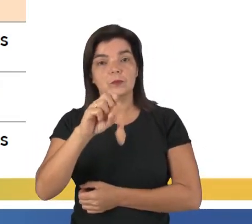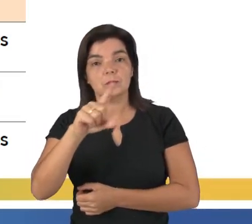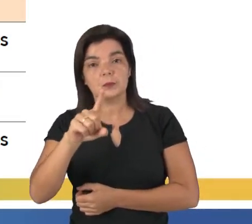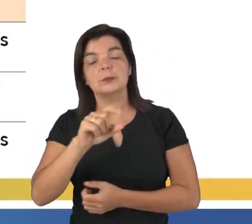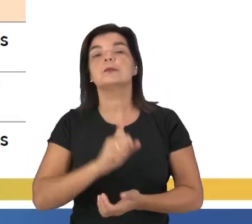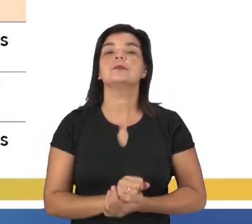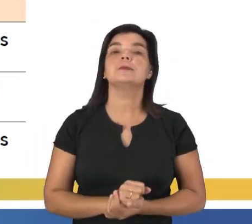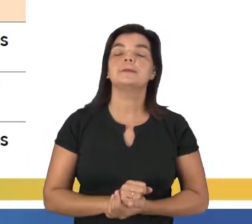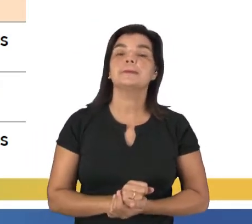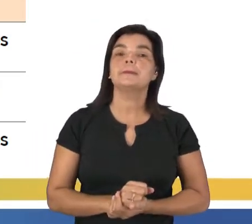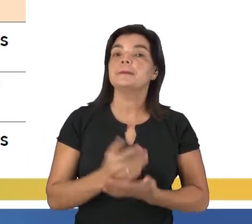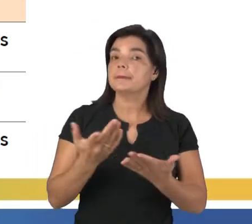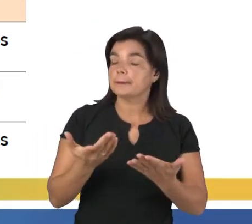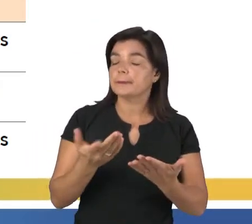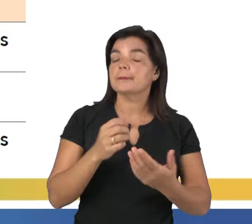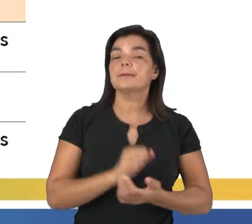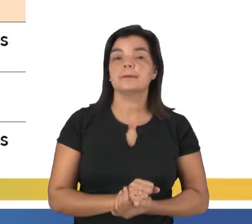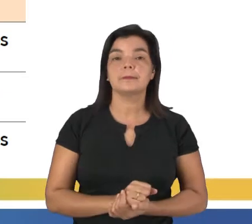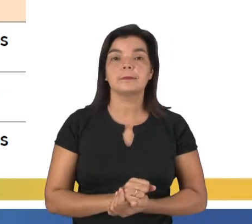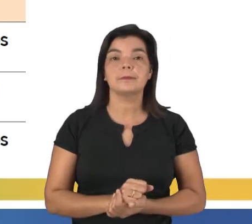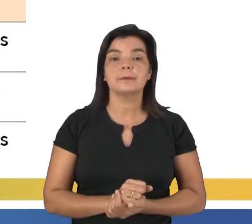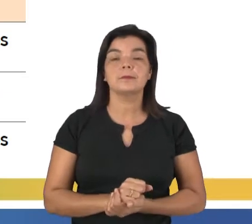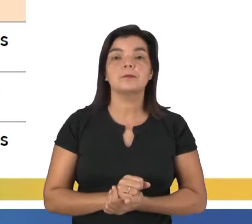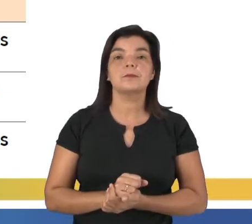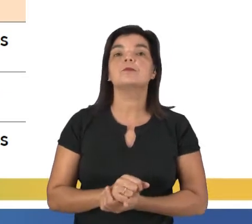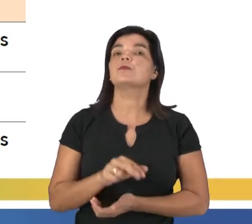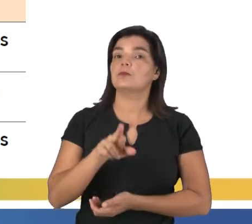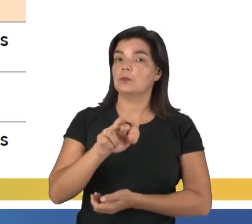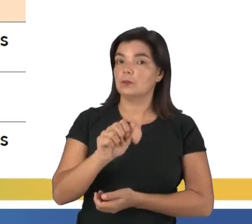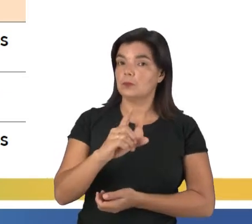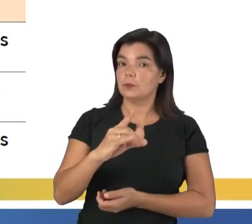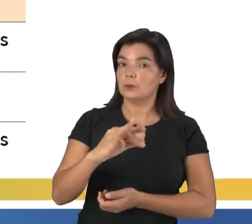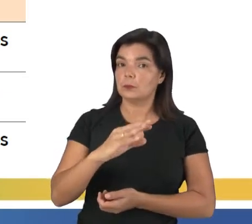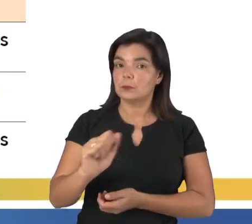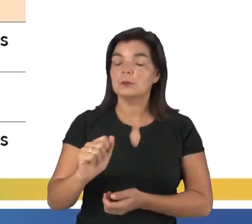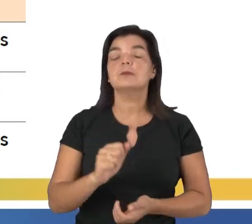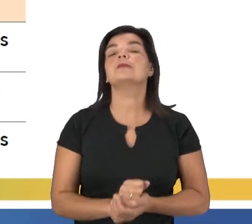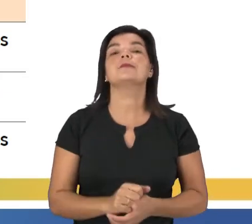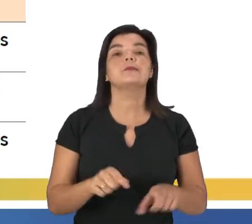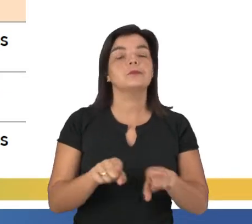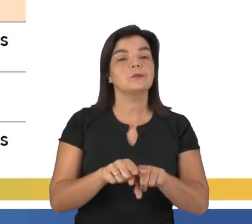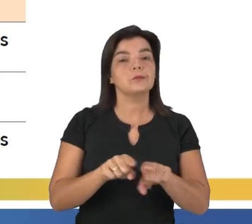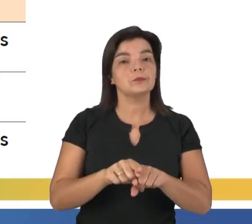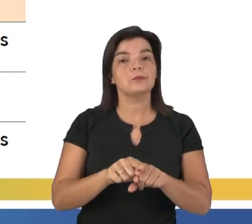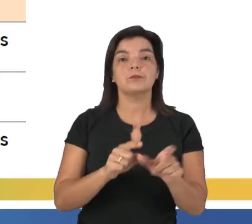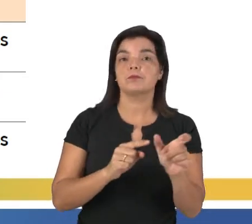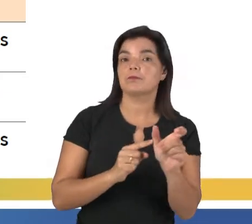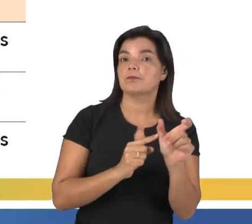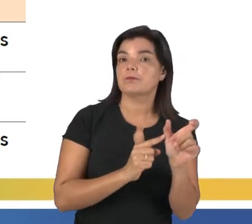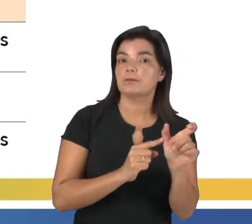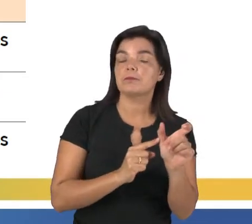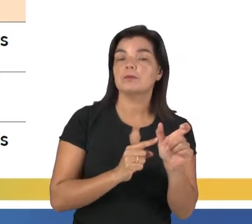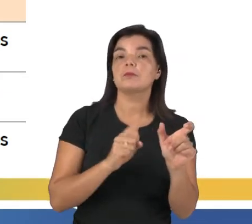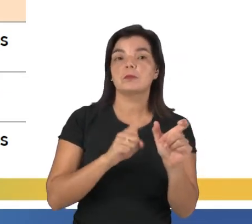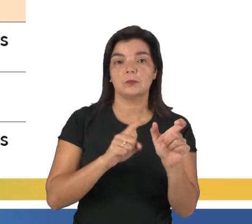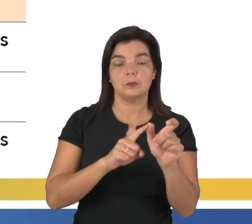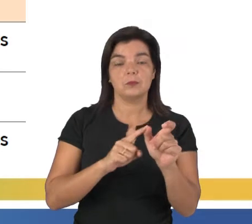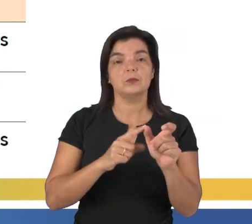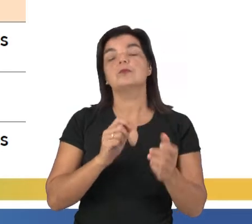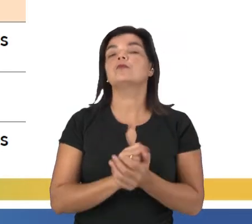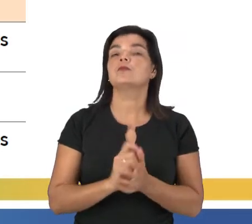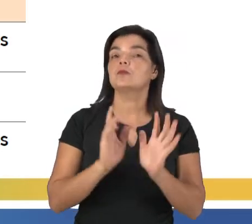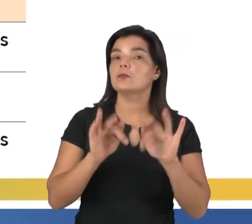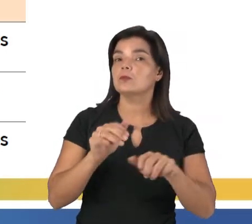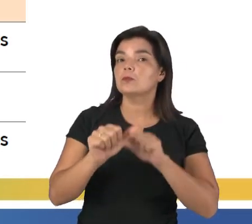comem, tá? Essas são os radicais e o que está em destaque ali são as